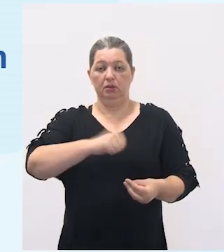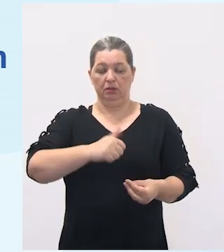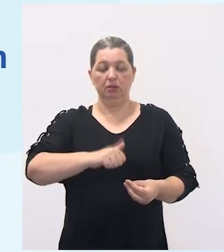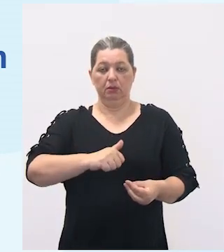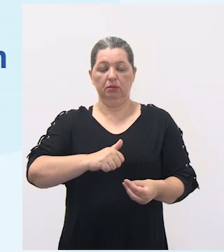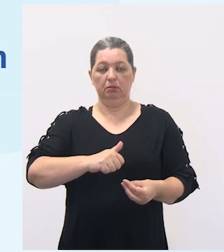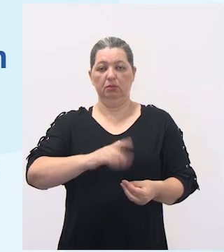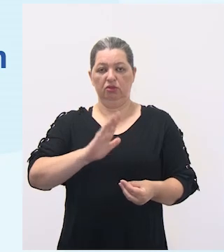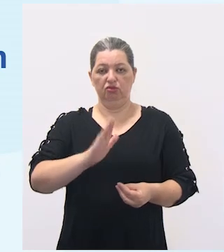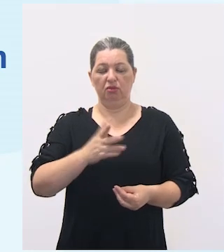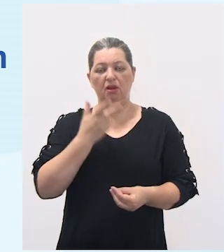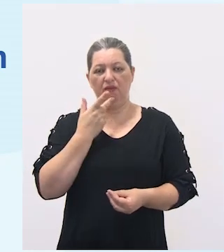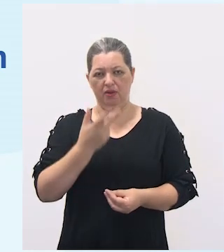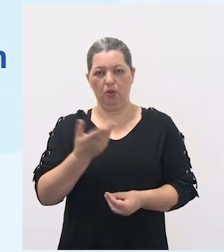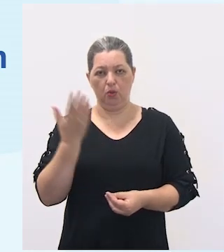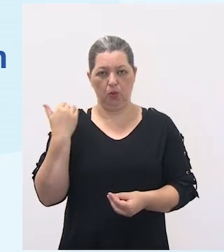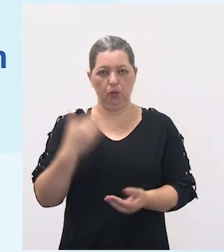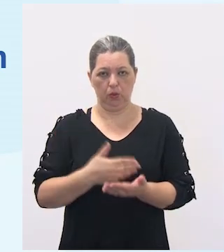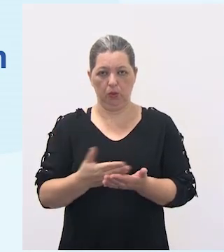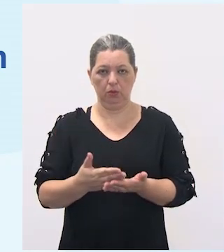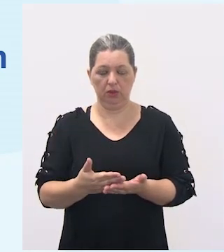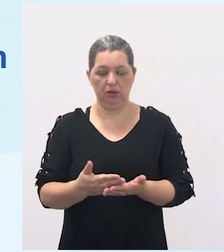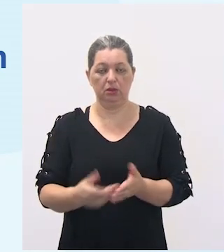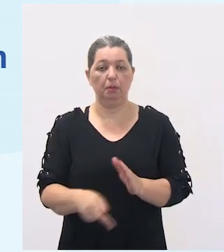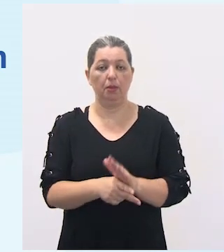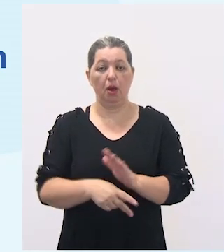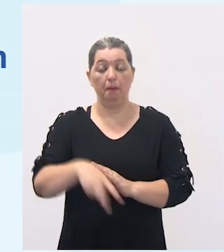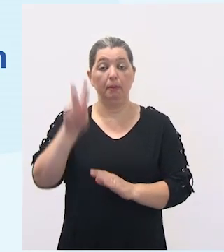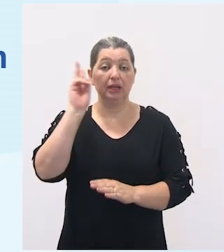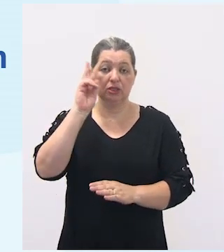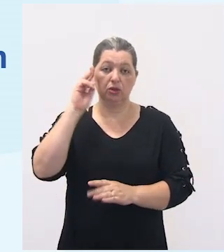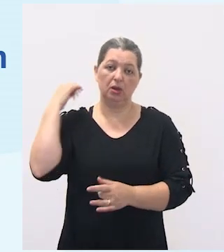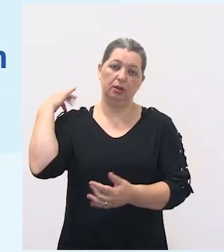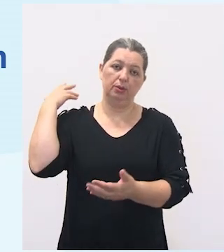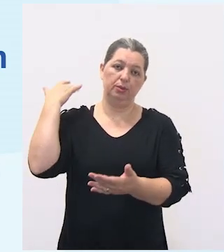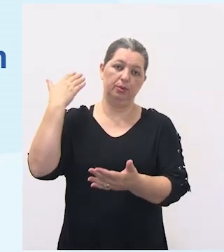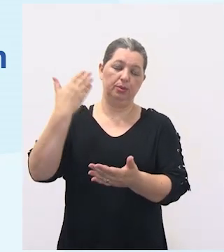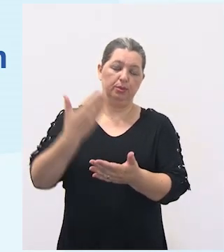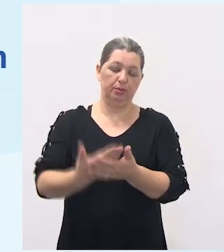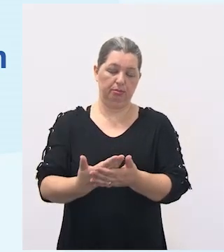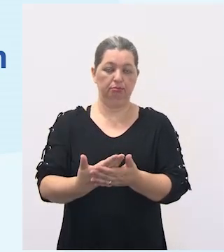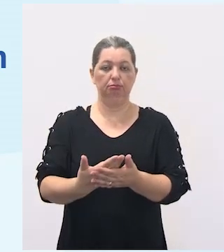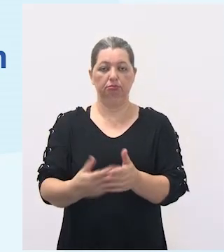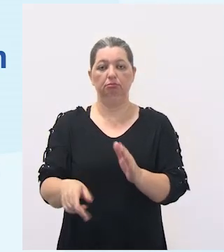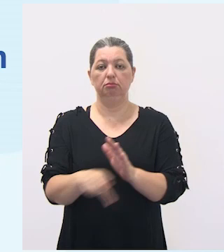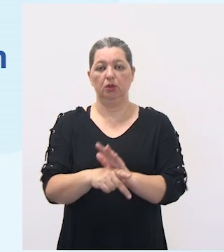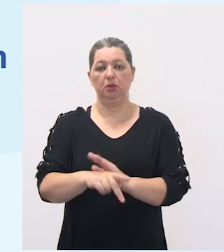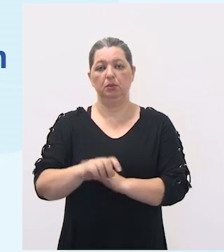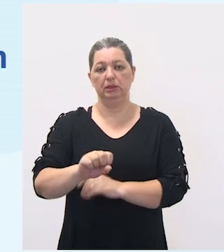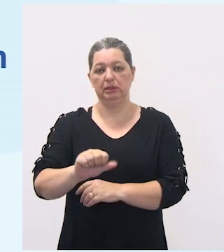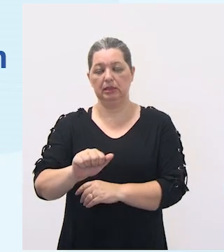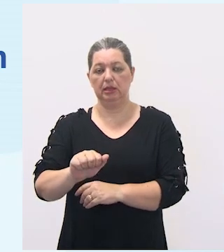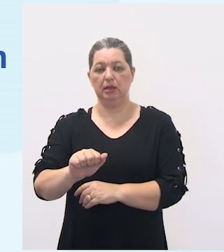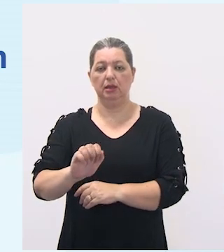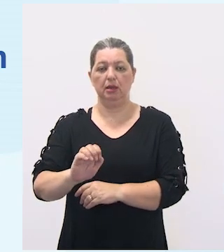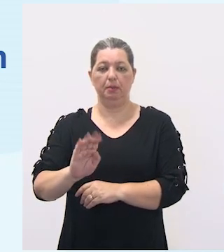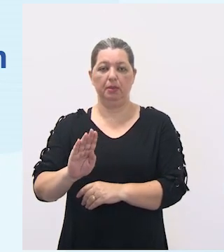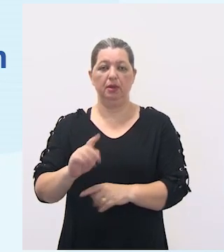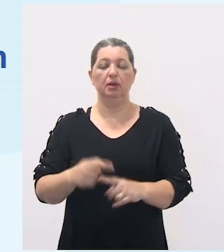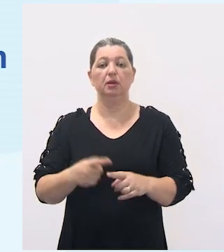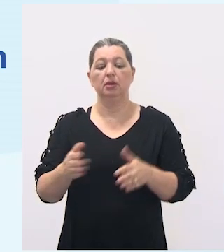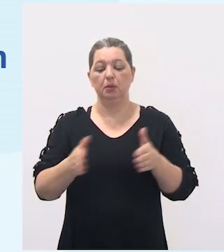Caetano apontou, a trajetória histórica, né, que tem do SAEB e esse momento que nós